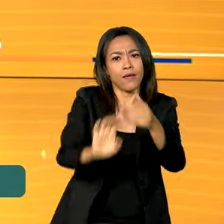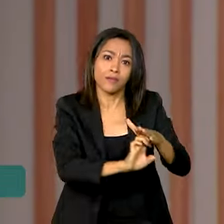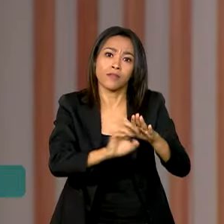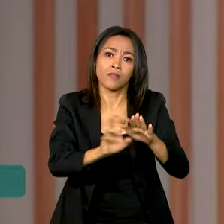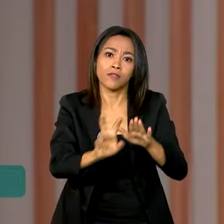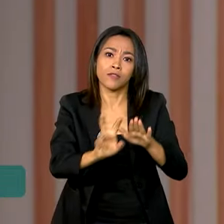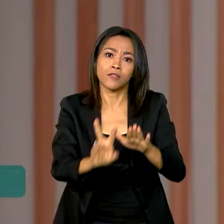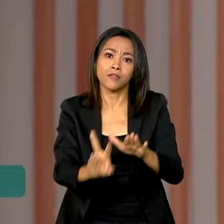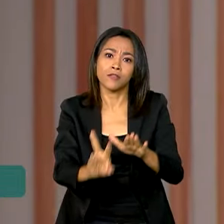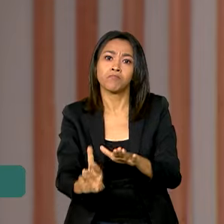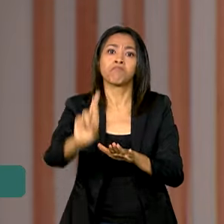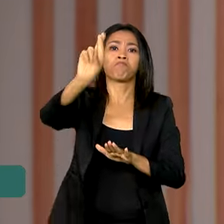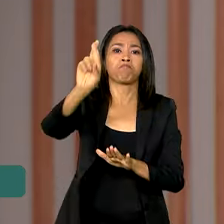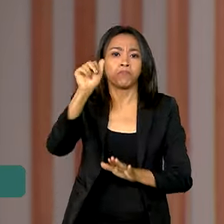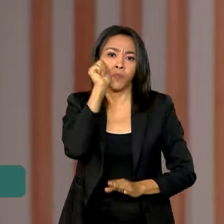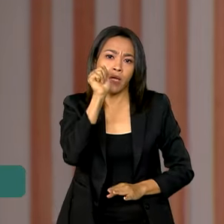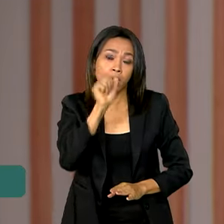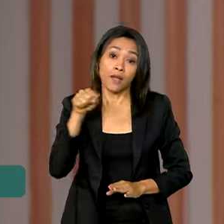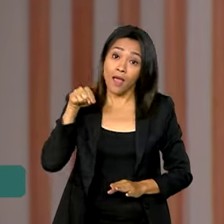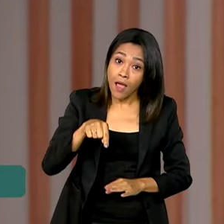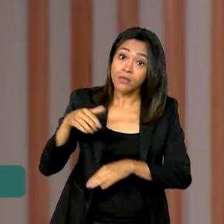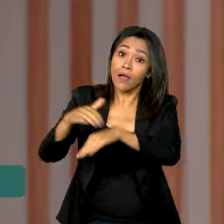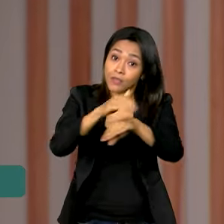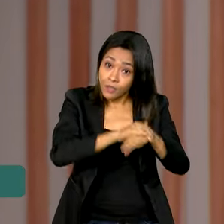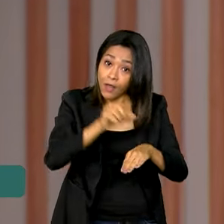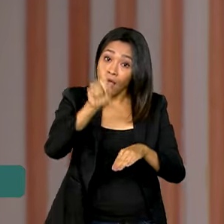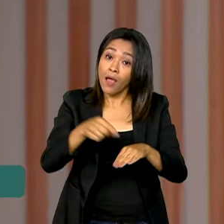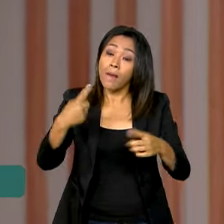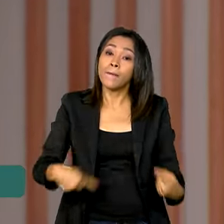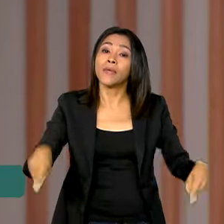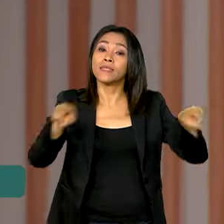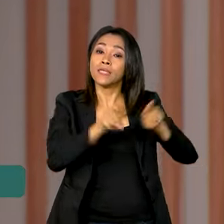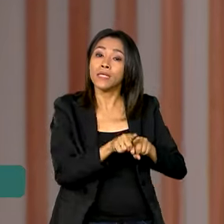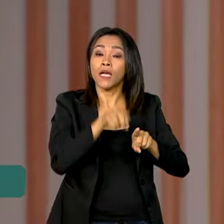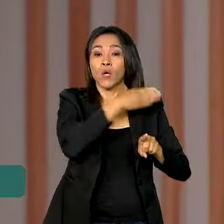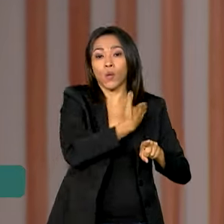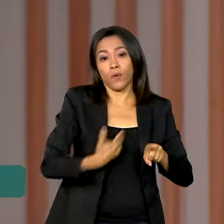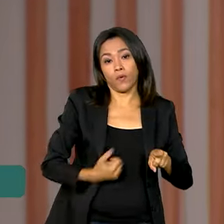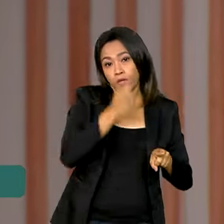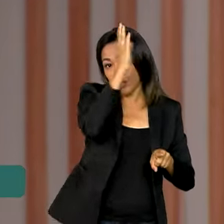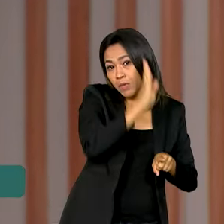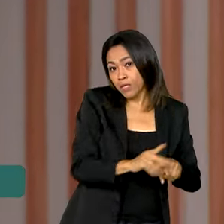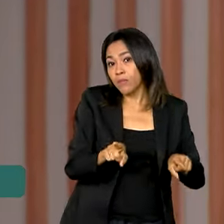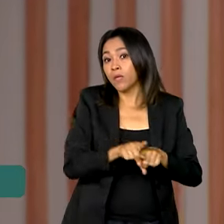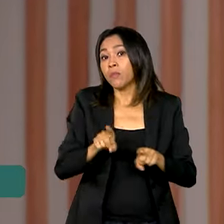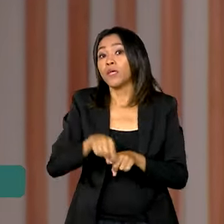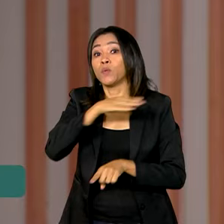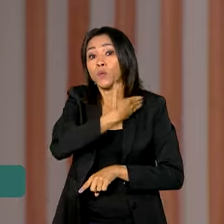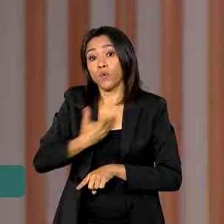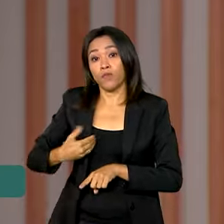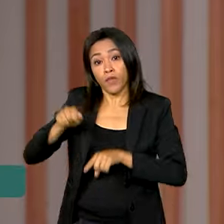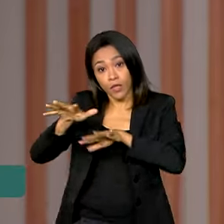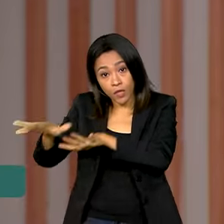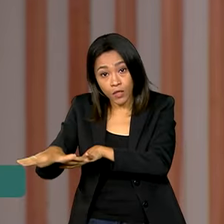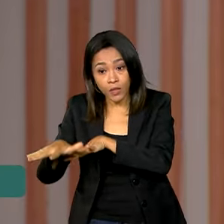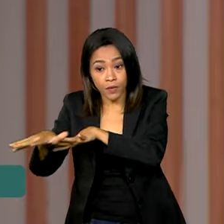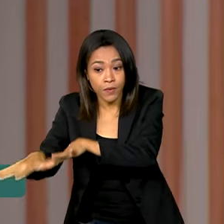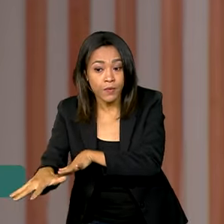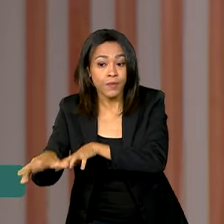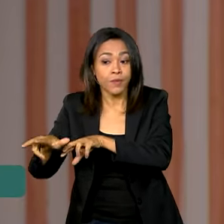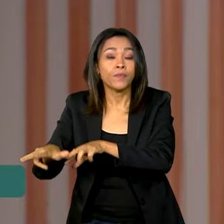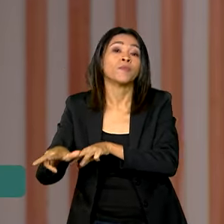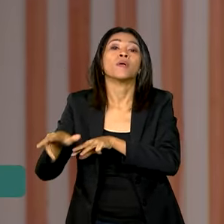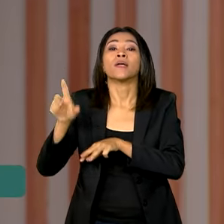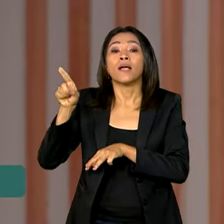mulheres. A iniciativa é fruto de uma parceria entre os governos do Brasil e do Reino Unido. O centro, que ficará na capital